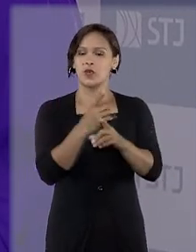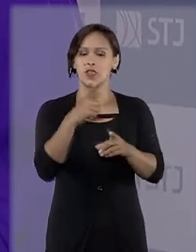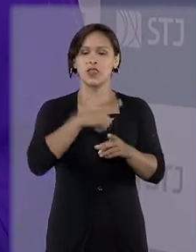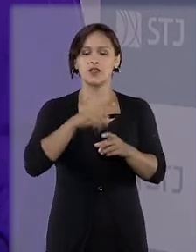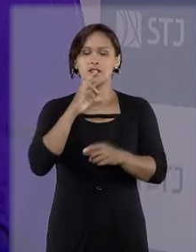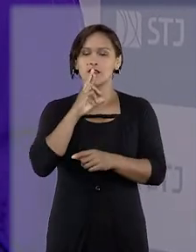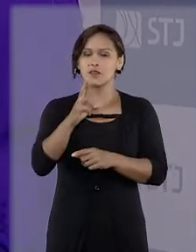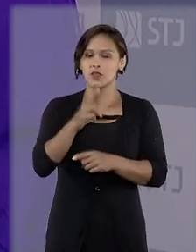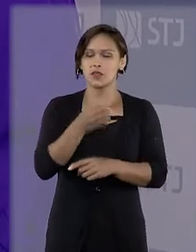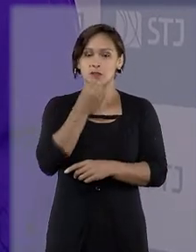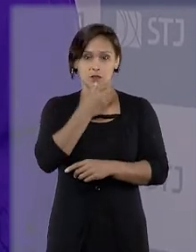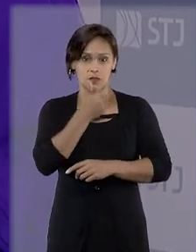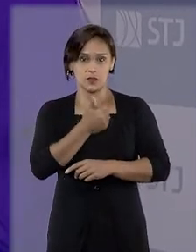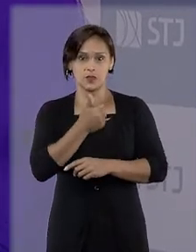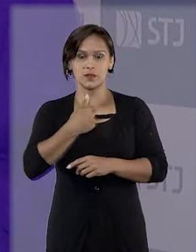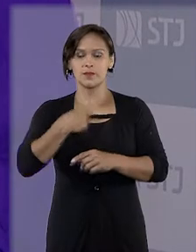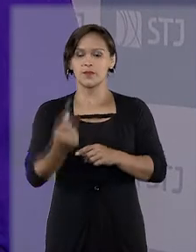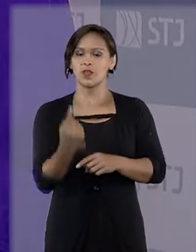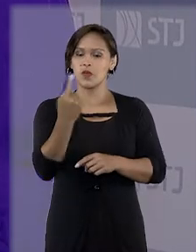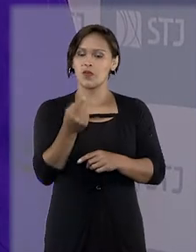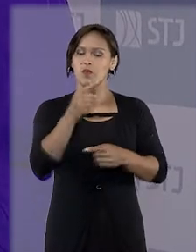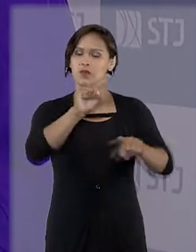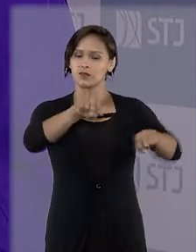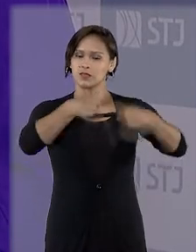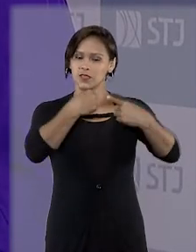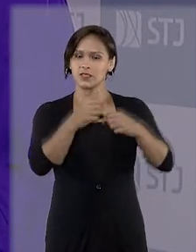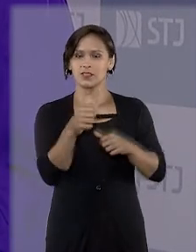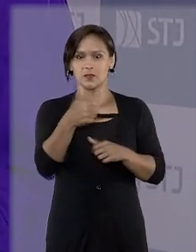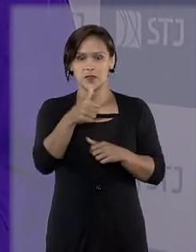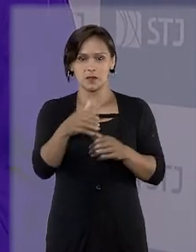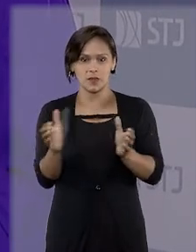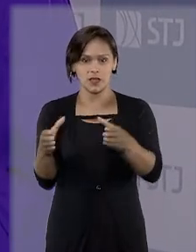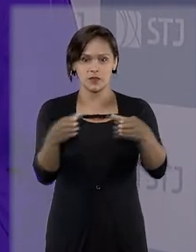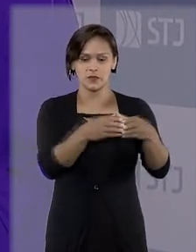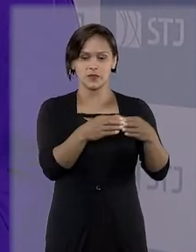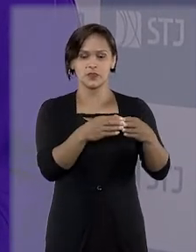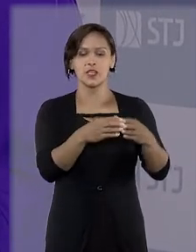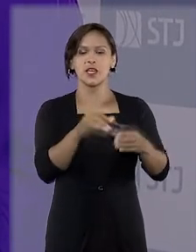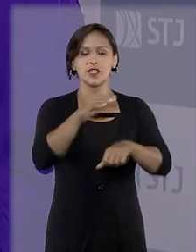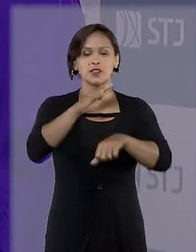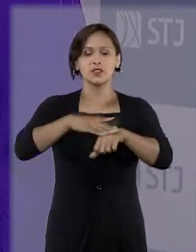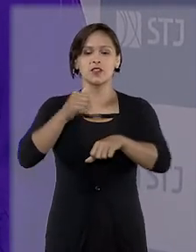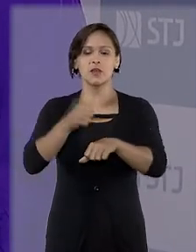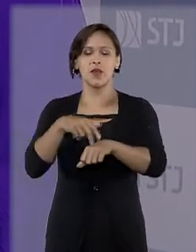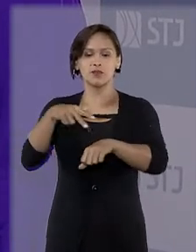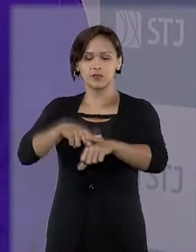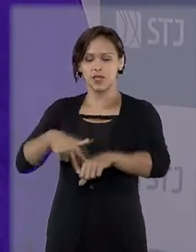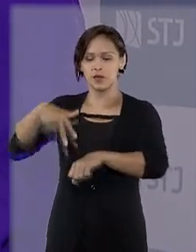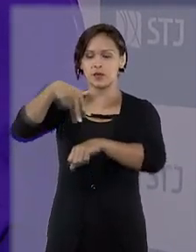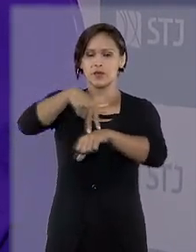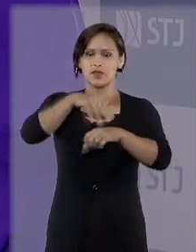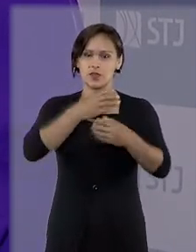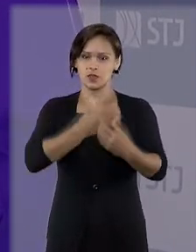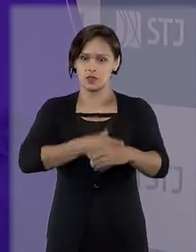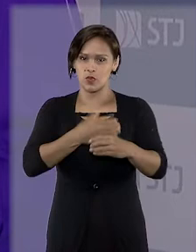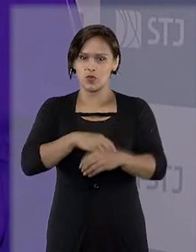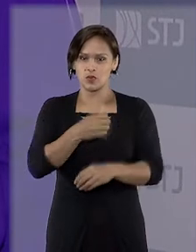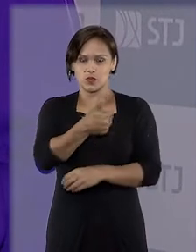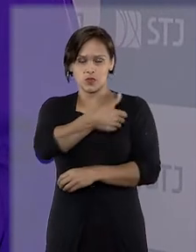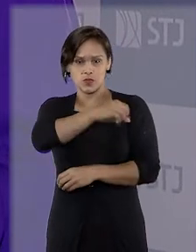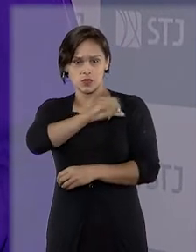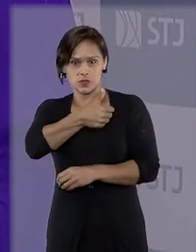tido resultados efetivos. Uma das reivindicações da primeira edição foi a convocação dos aprovados no concurso do STJ